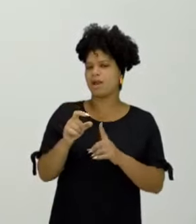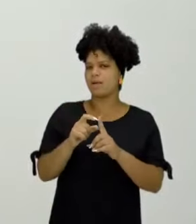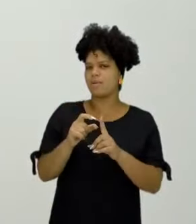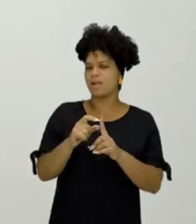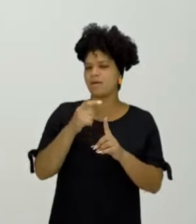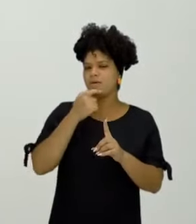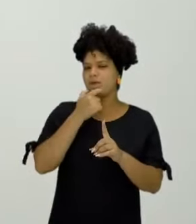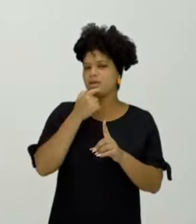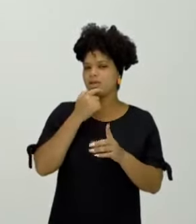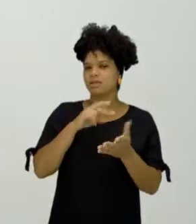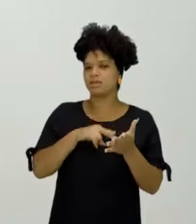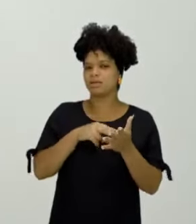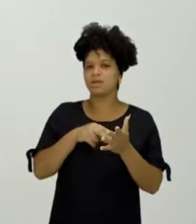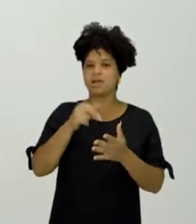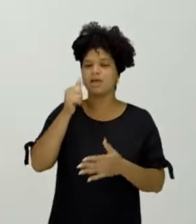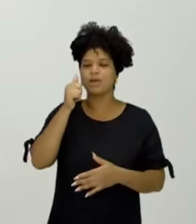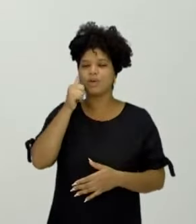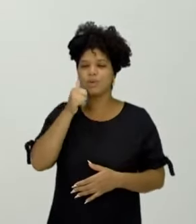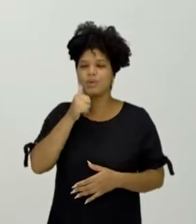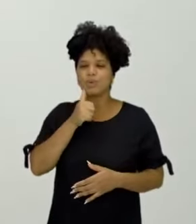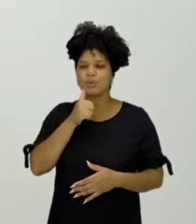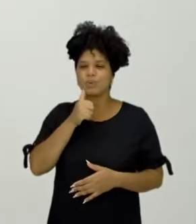palavra, né?